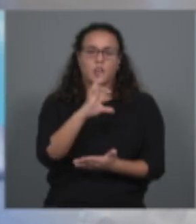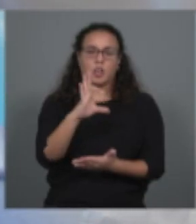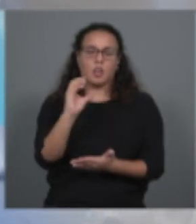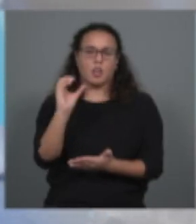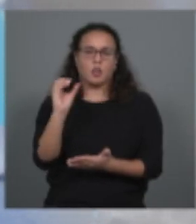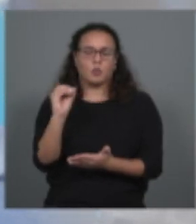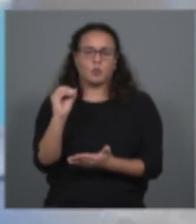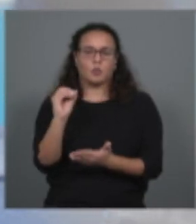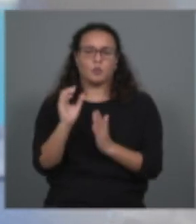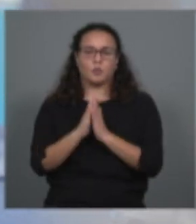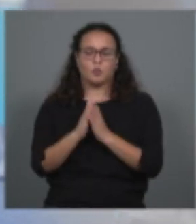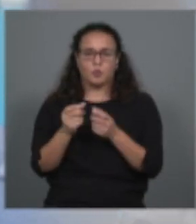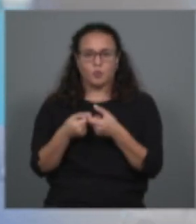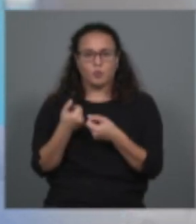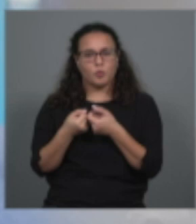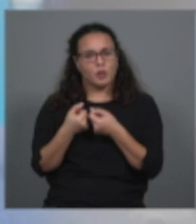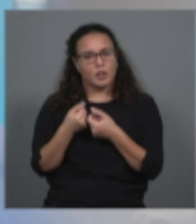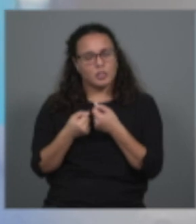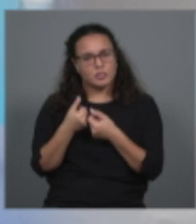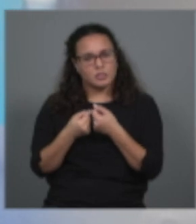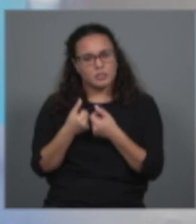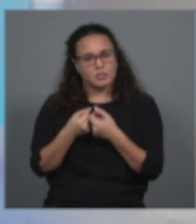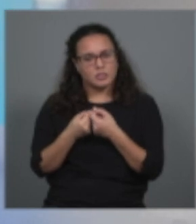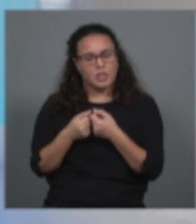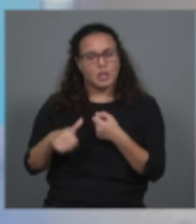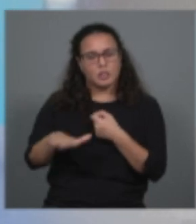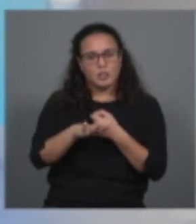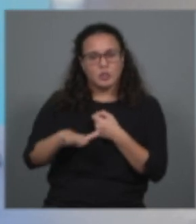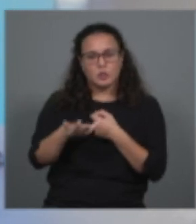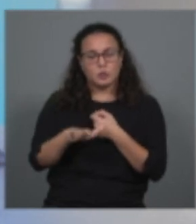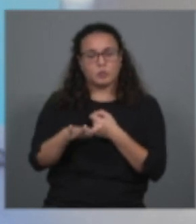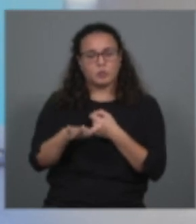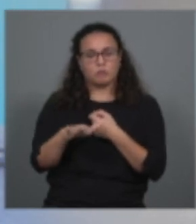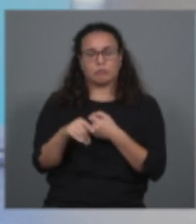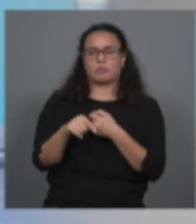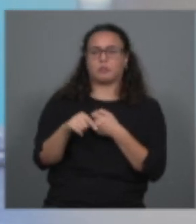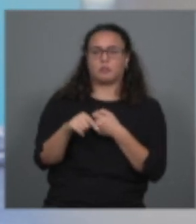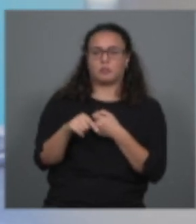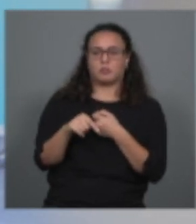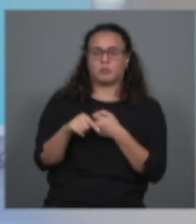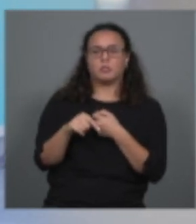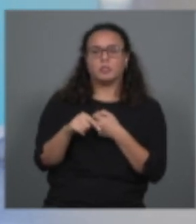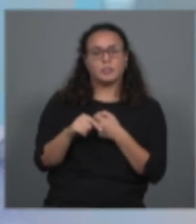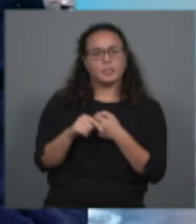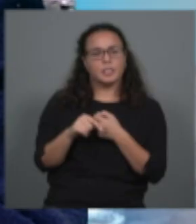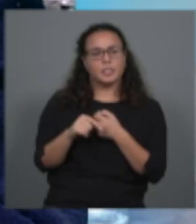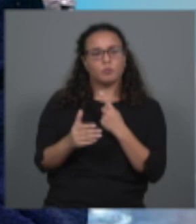locais menos expectáveis, não é? E consegue envolver as pessoas nesse processo, não